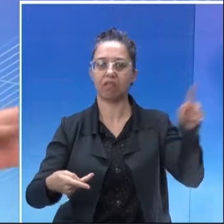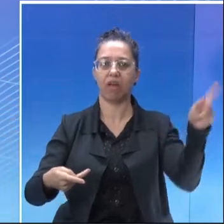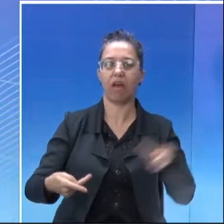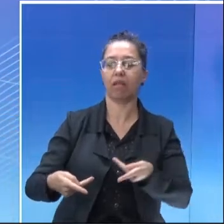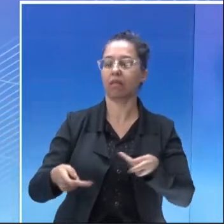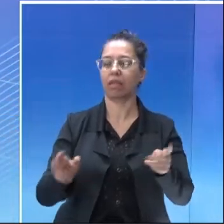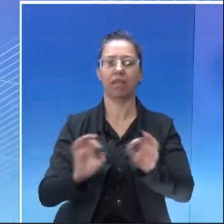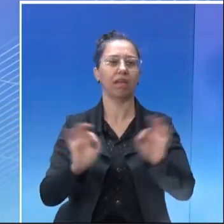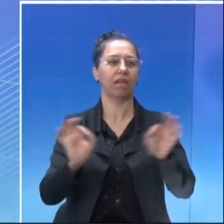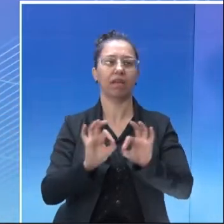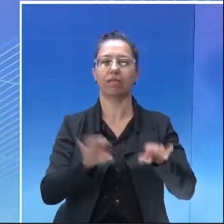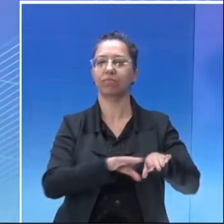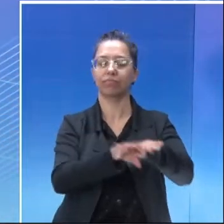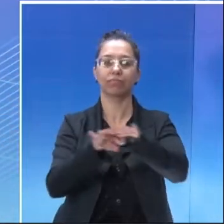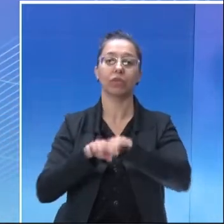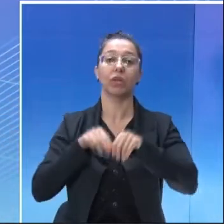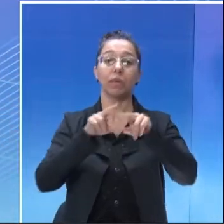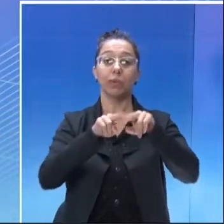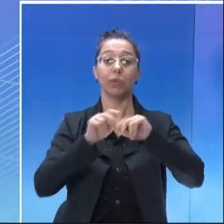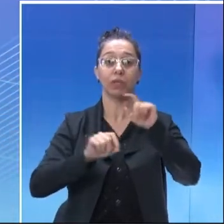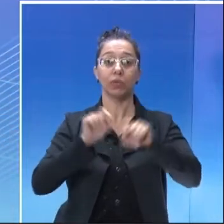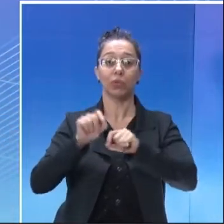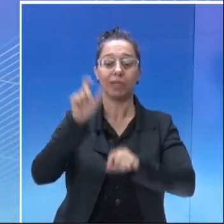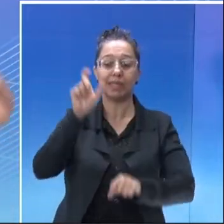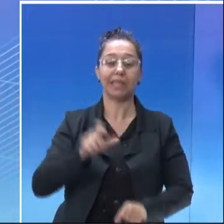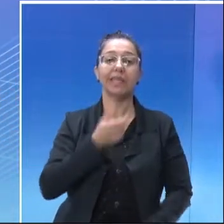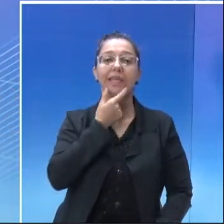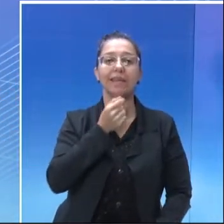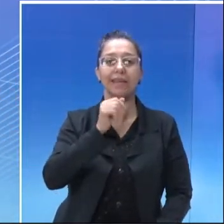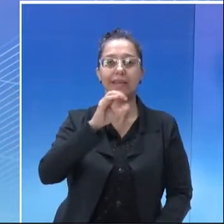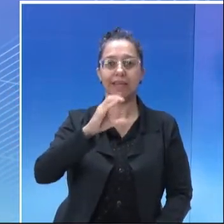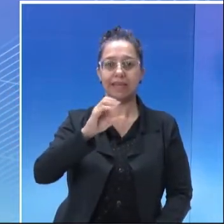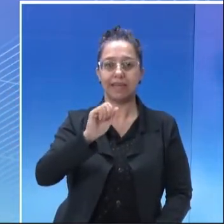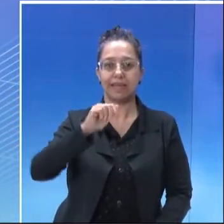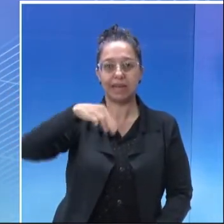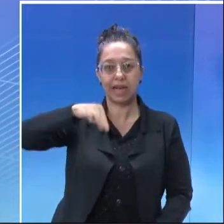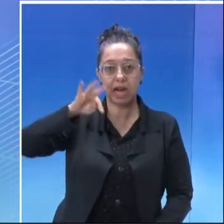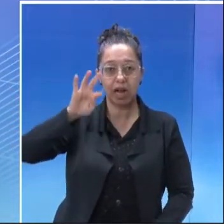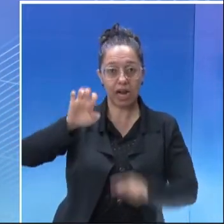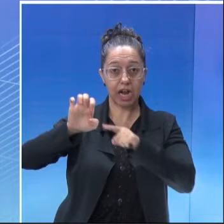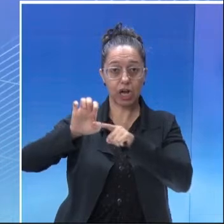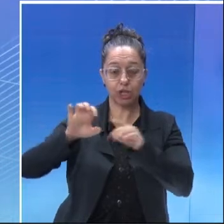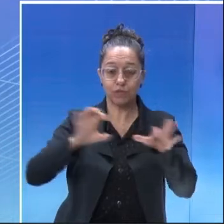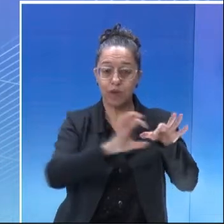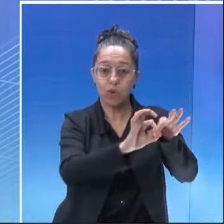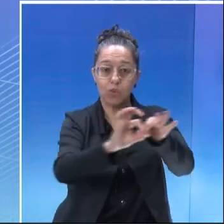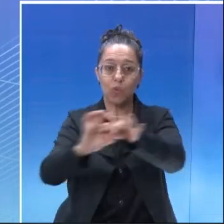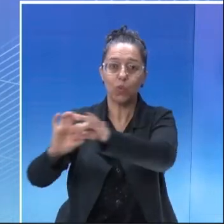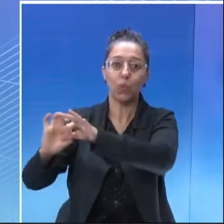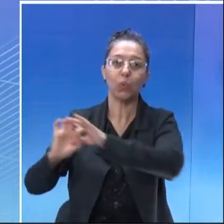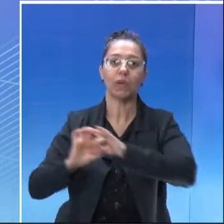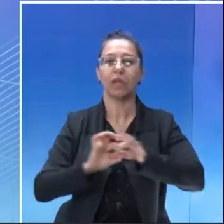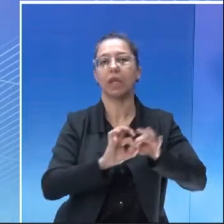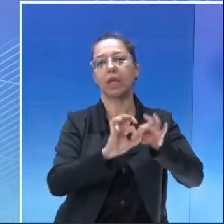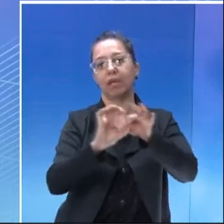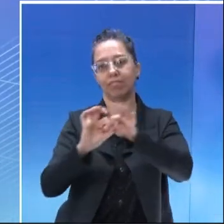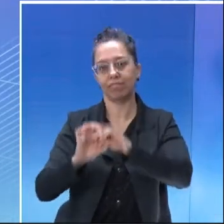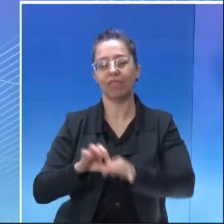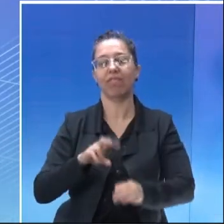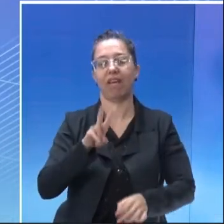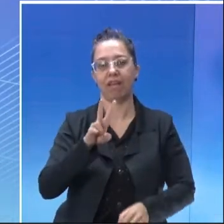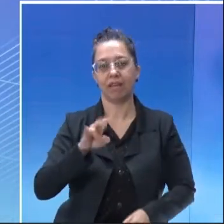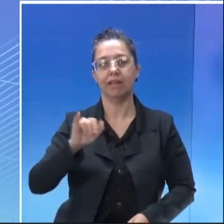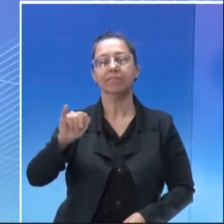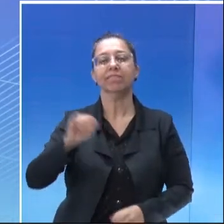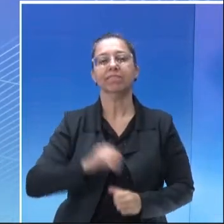mas isso não quer dizer que um ou outro esteja errado. Tanto é que o Kant vai unir os dois pensamentos no seu livro e tentar resolver o